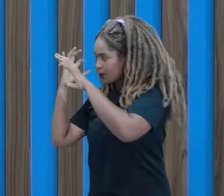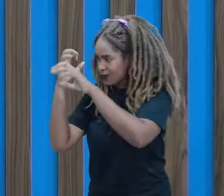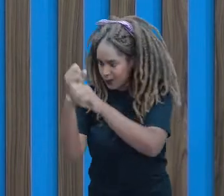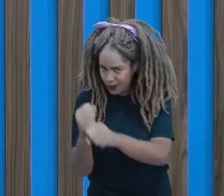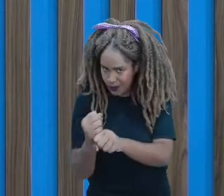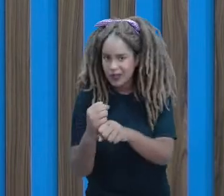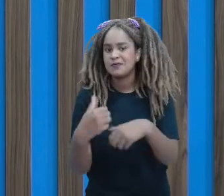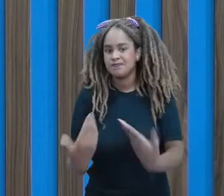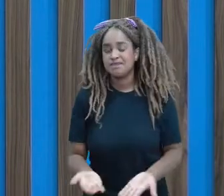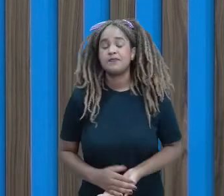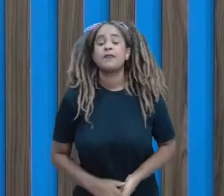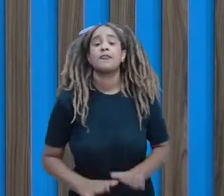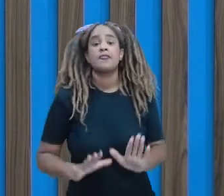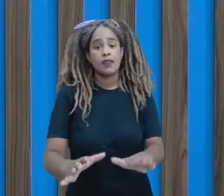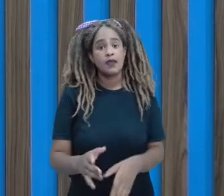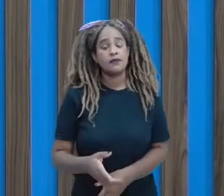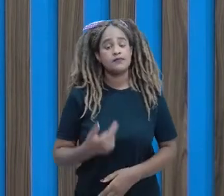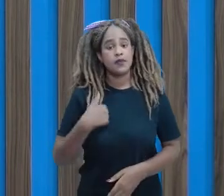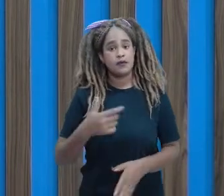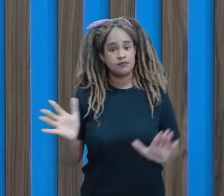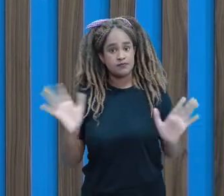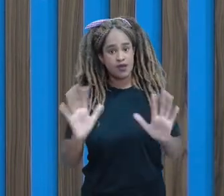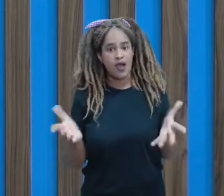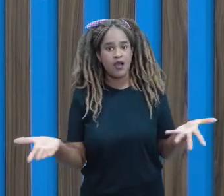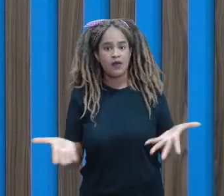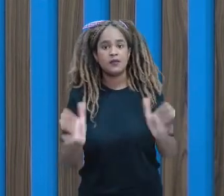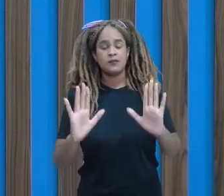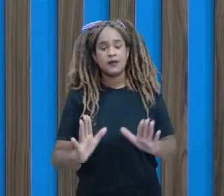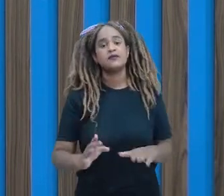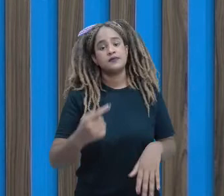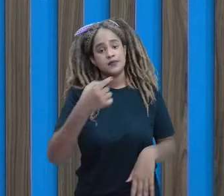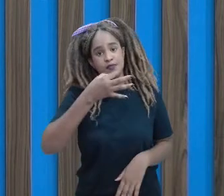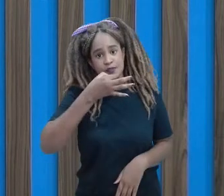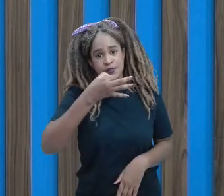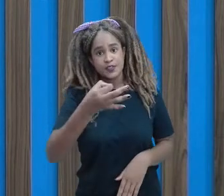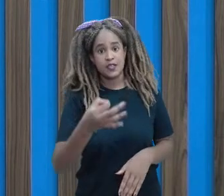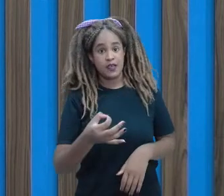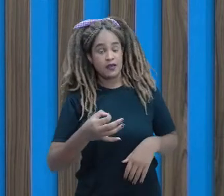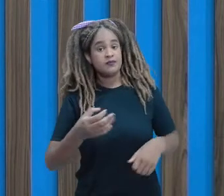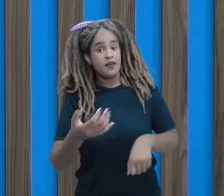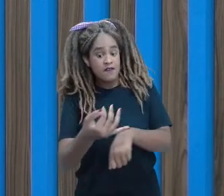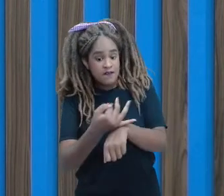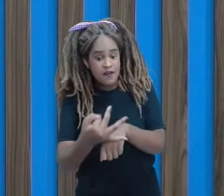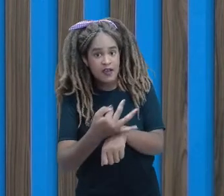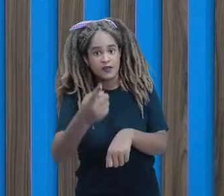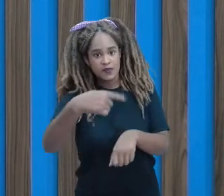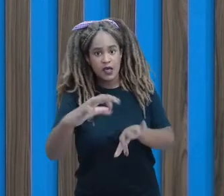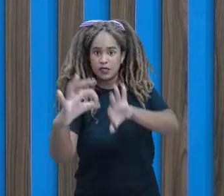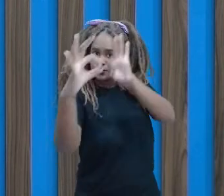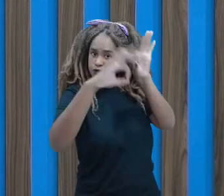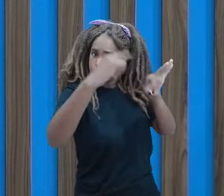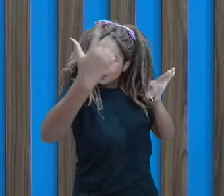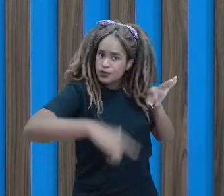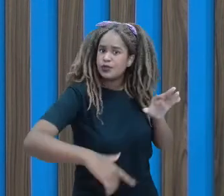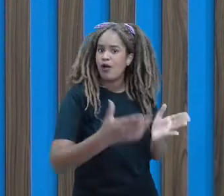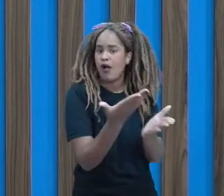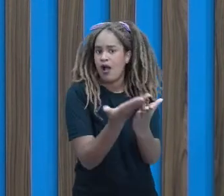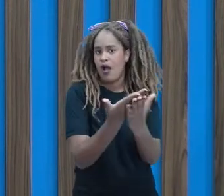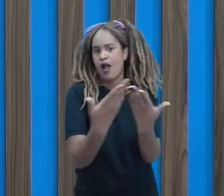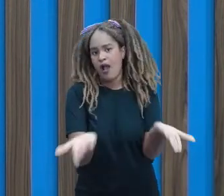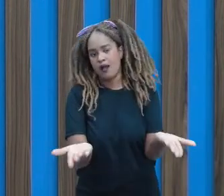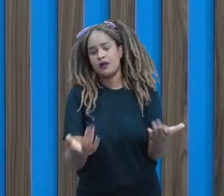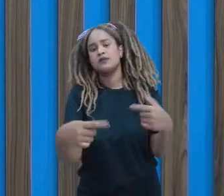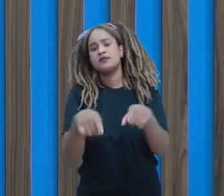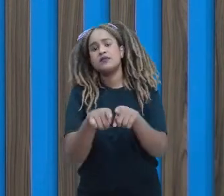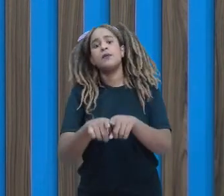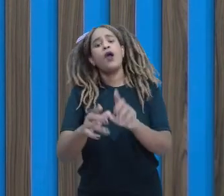minha dica é: arruma um tempinho nas férias, rever as nossas aulas, mata a saudade com a gente, mas também, principalmente,